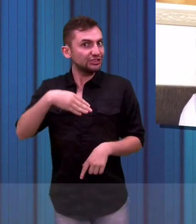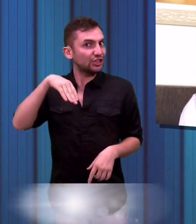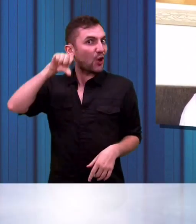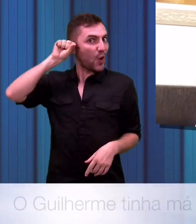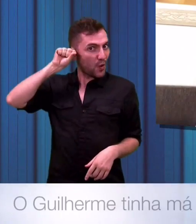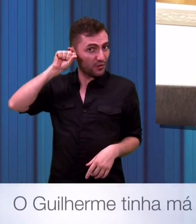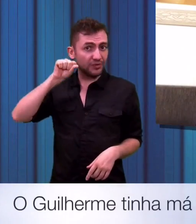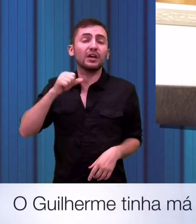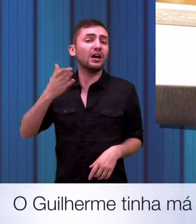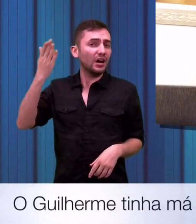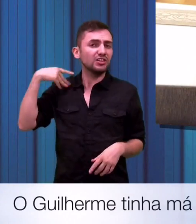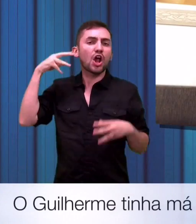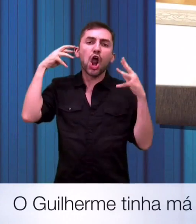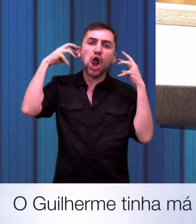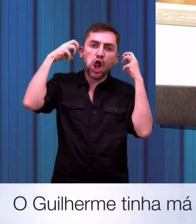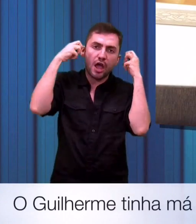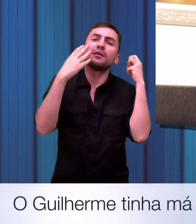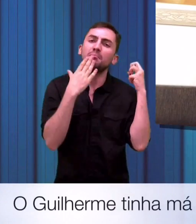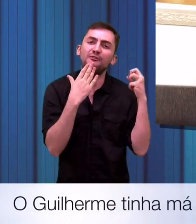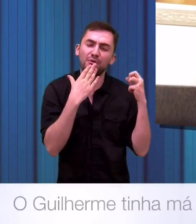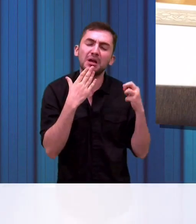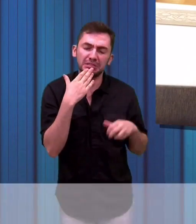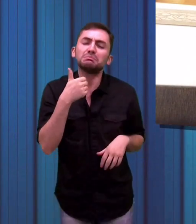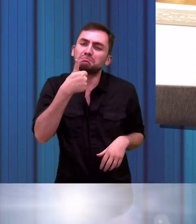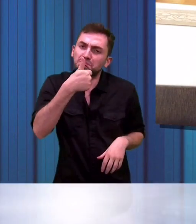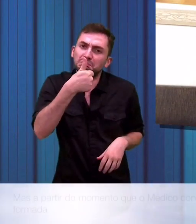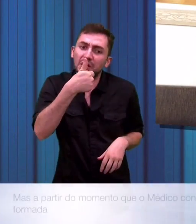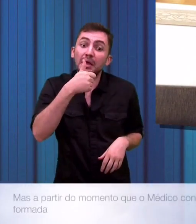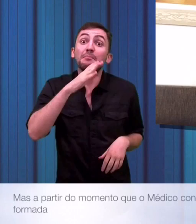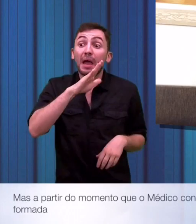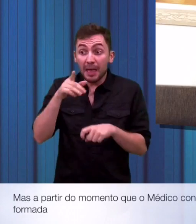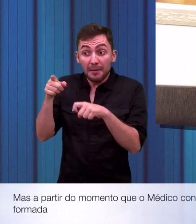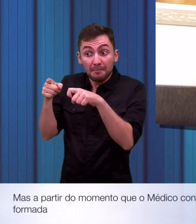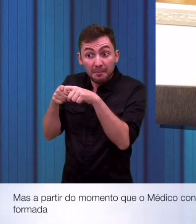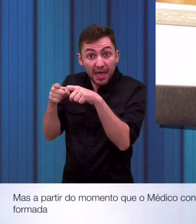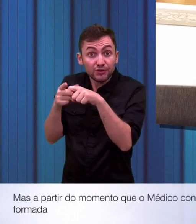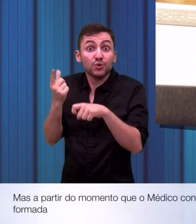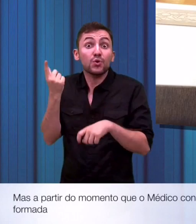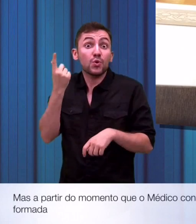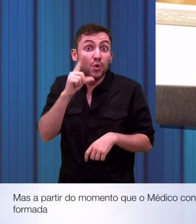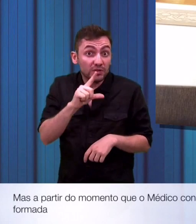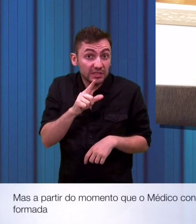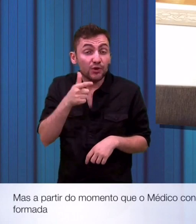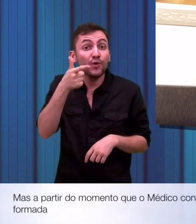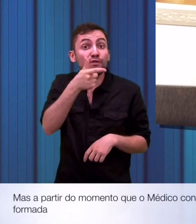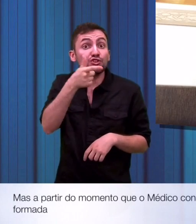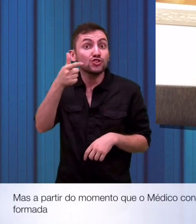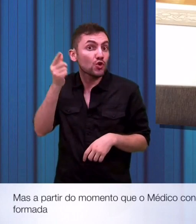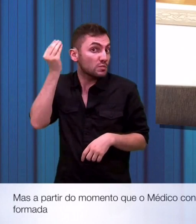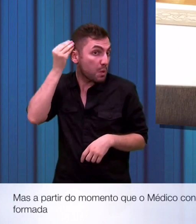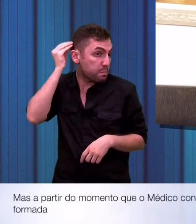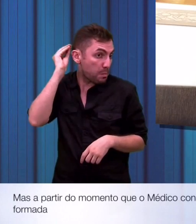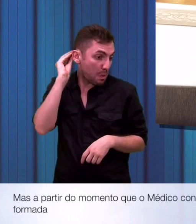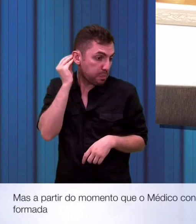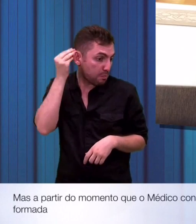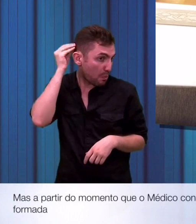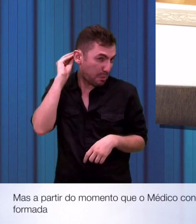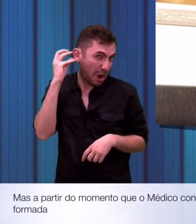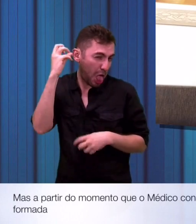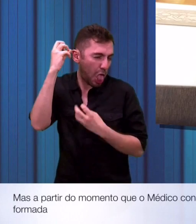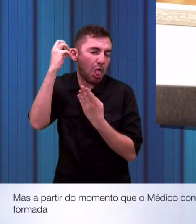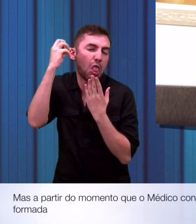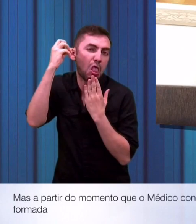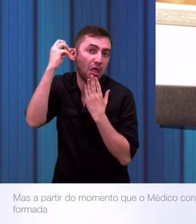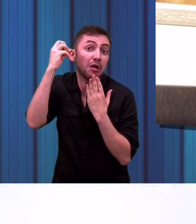audição do Guilherme. Guilherme tinha má formação, ok. Mas a partir do momento que o médico conseguiu colocar os 22 eletrodos